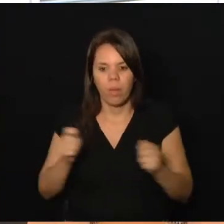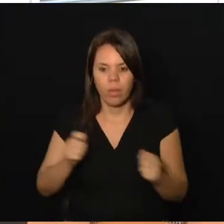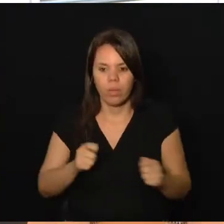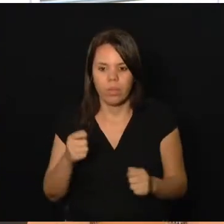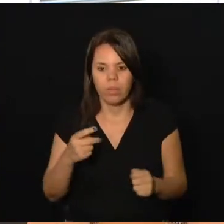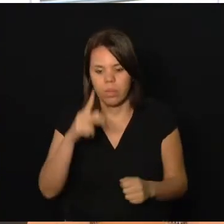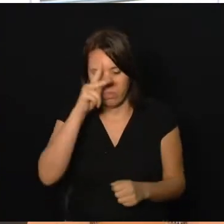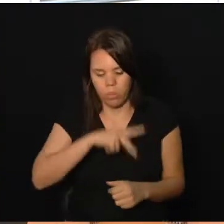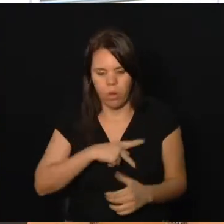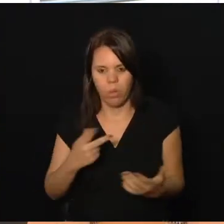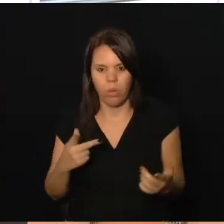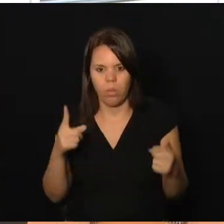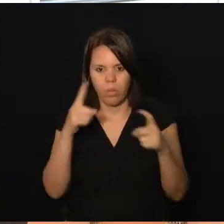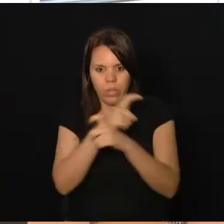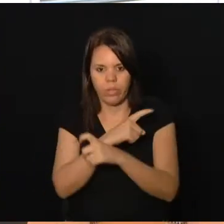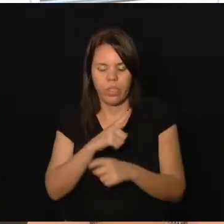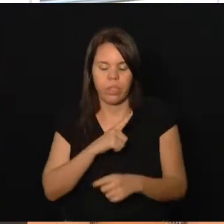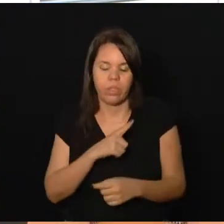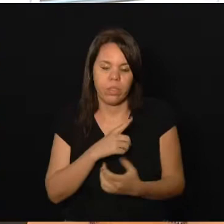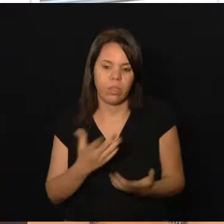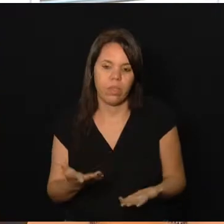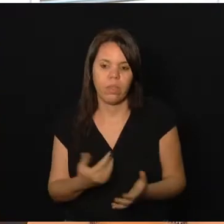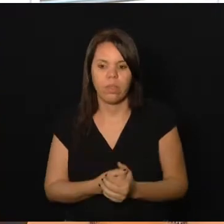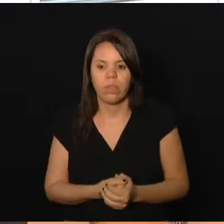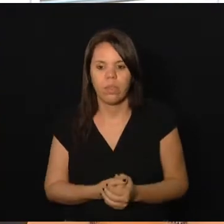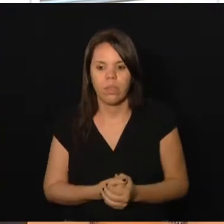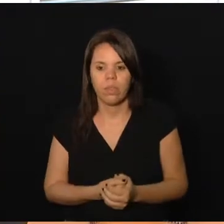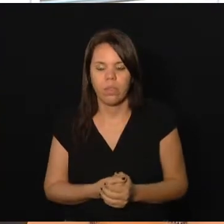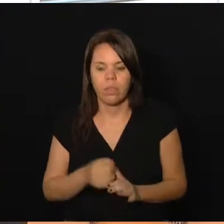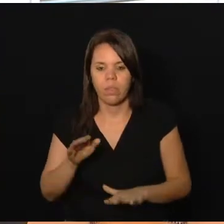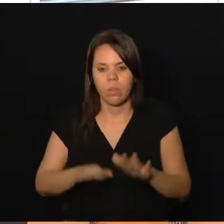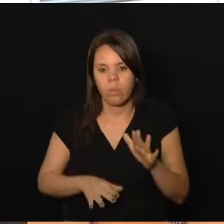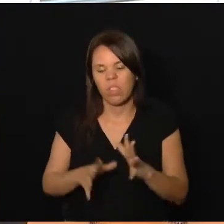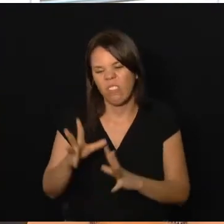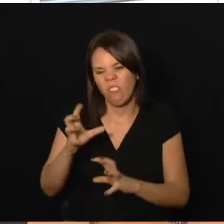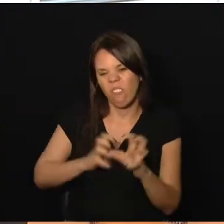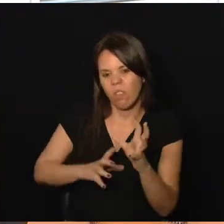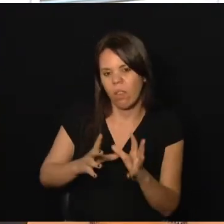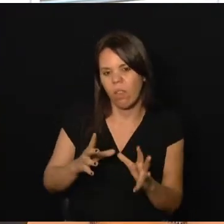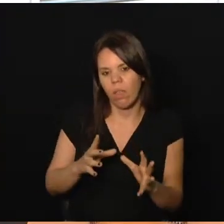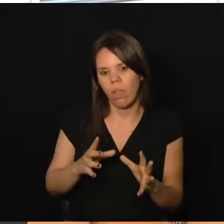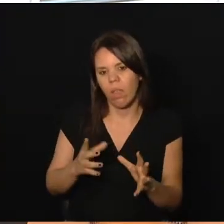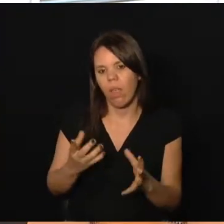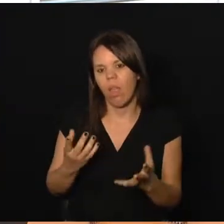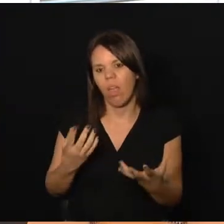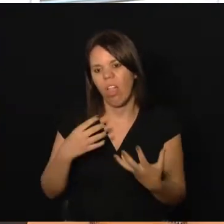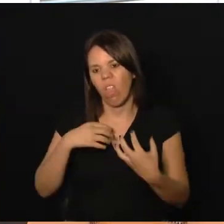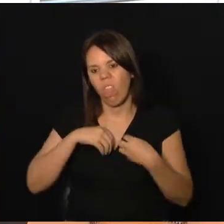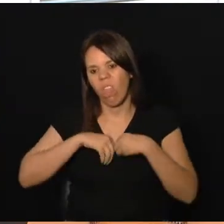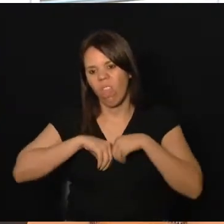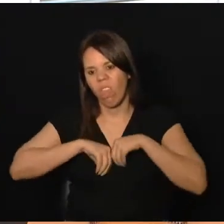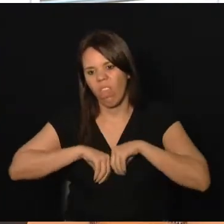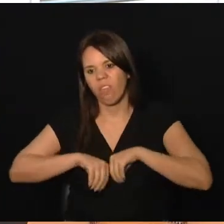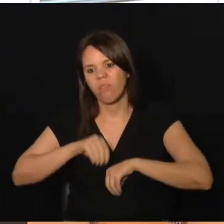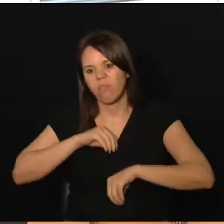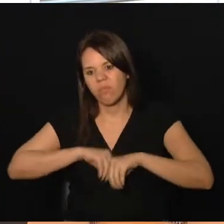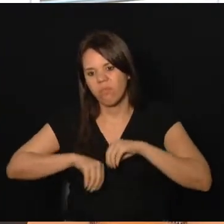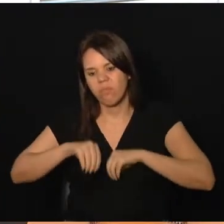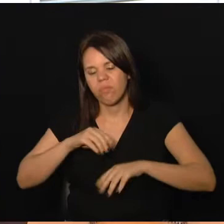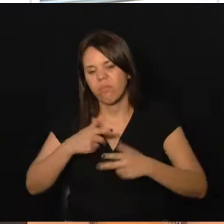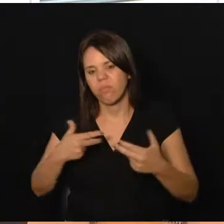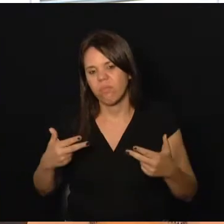ele mesmo e com as dificuldades que ele tem. Então, conforme a agressão, é o tamanho da ferida, né? Então,